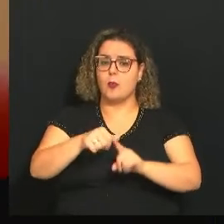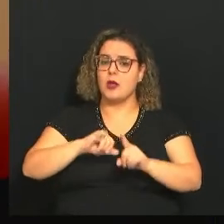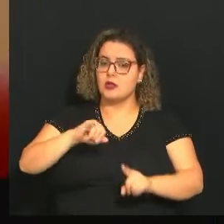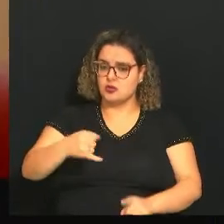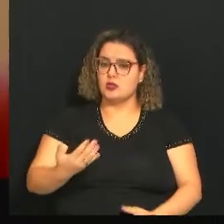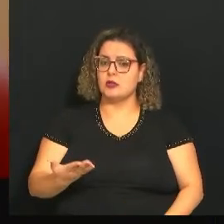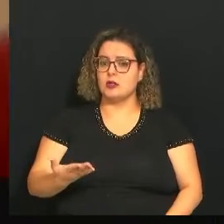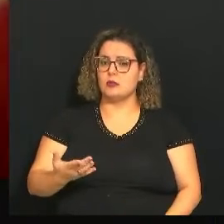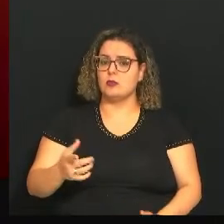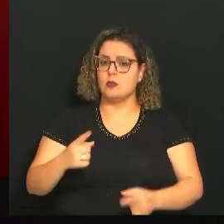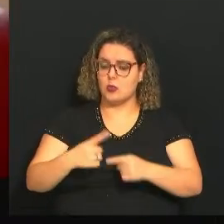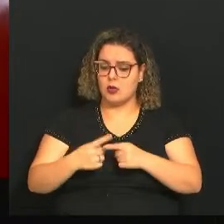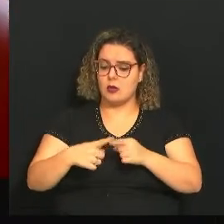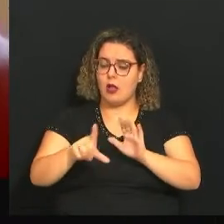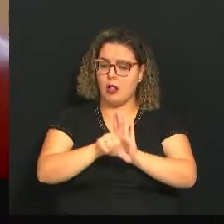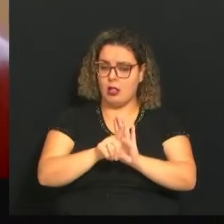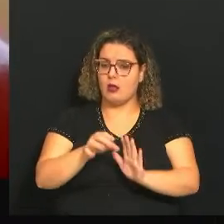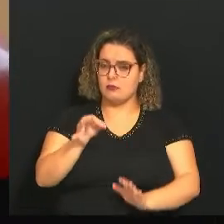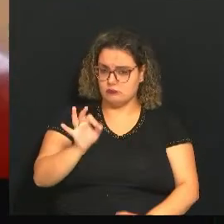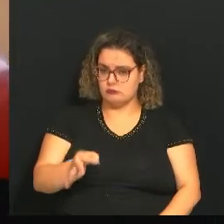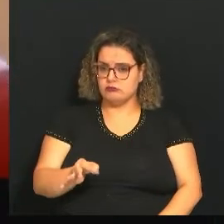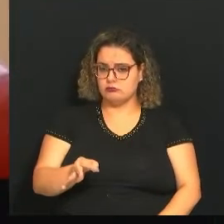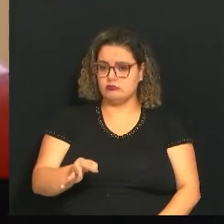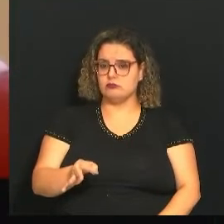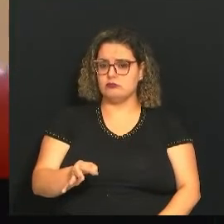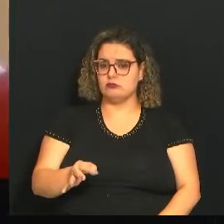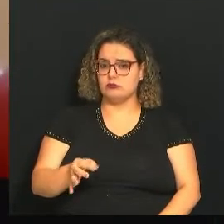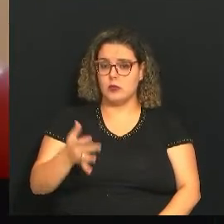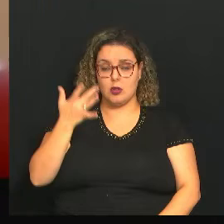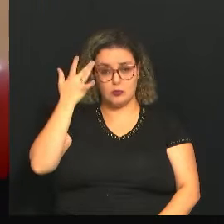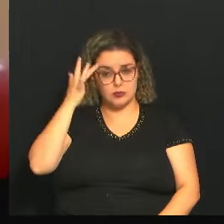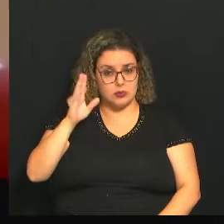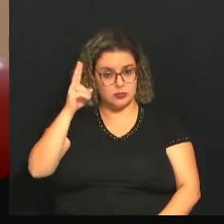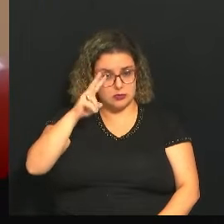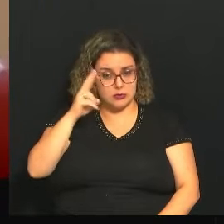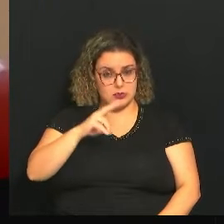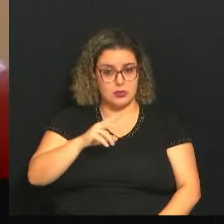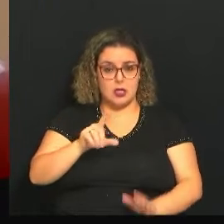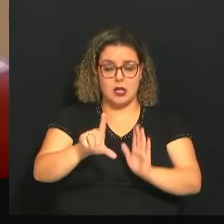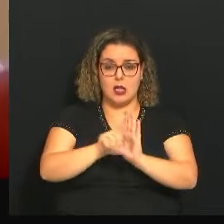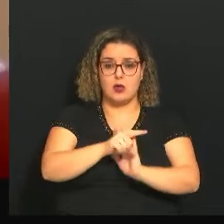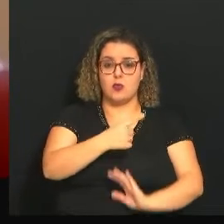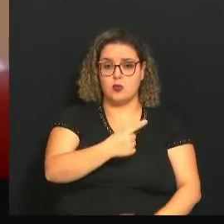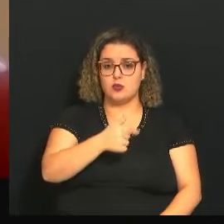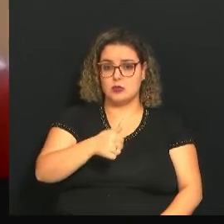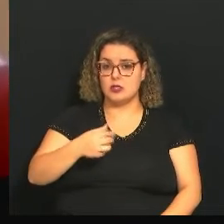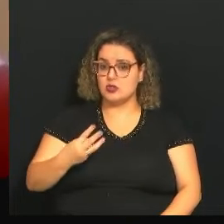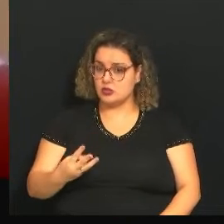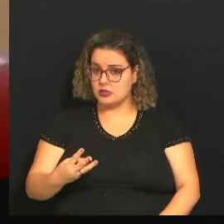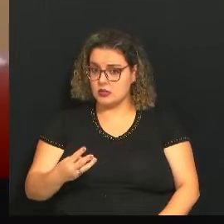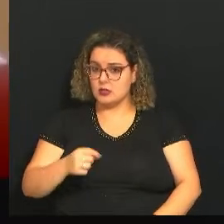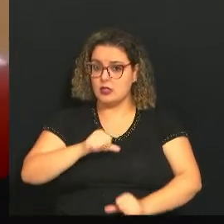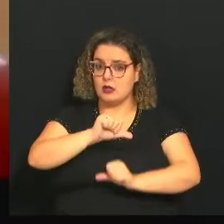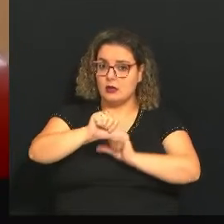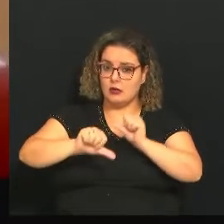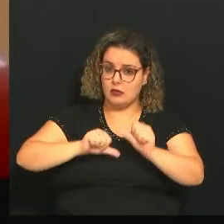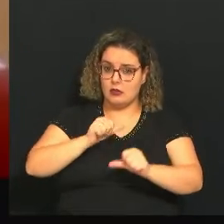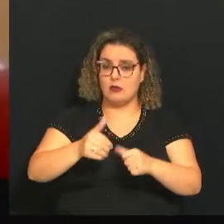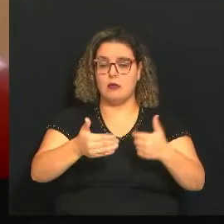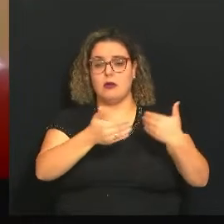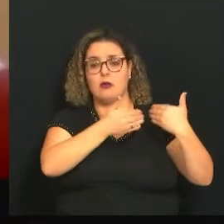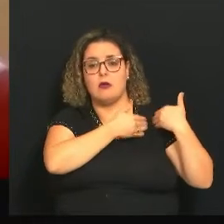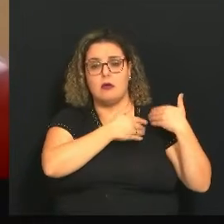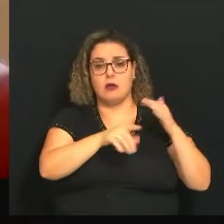permite. Porque, não sei se vocês lembram, a Lei 173 é uma alteração da Lei de Responsabilidade Fiscal,